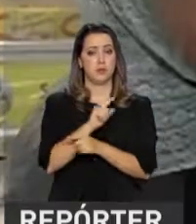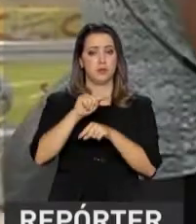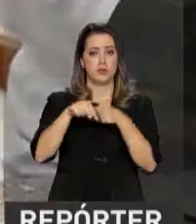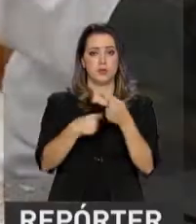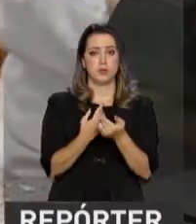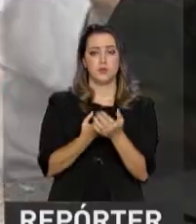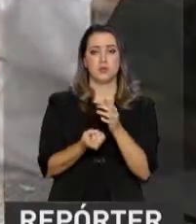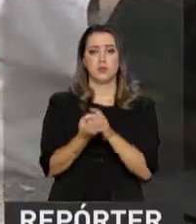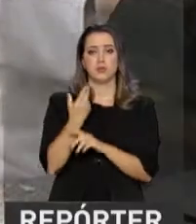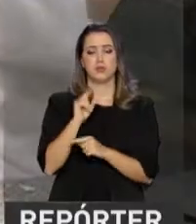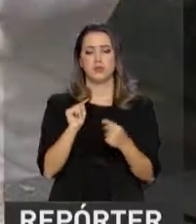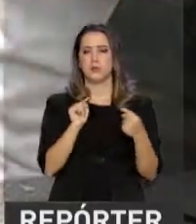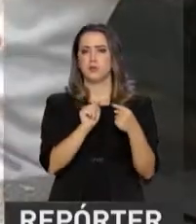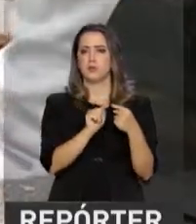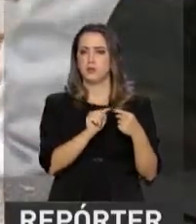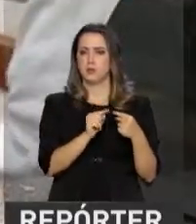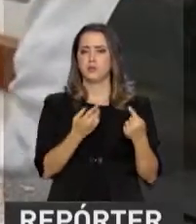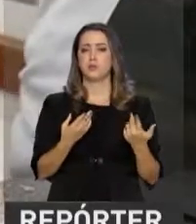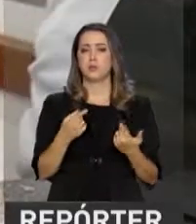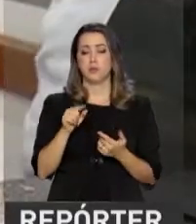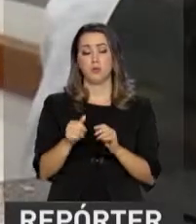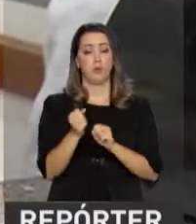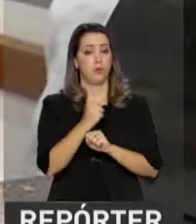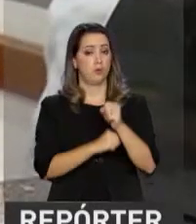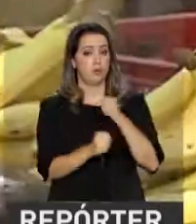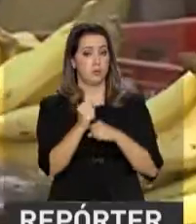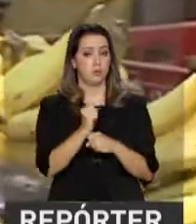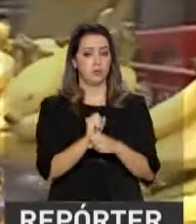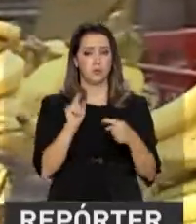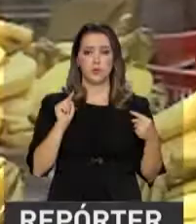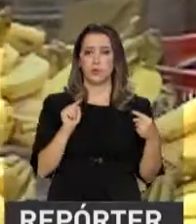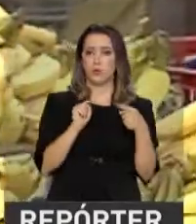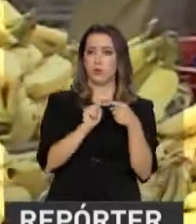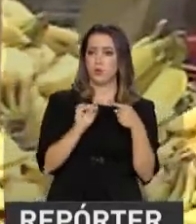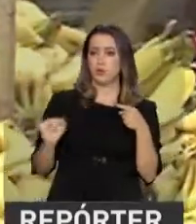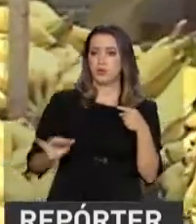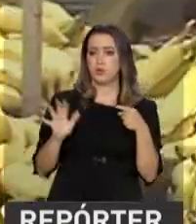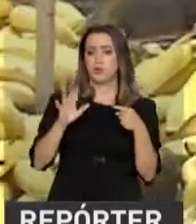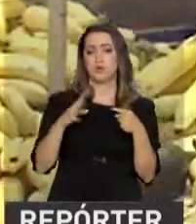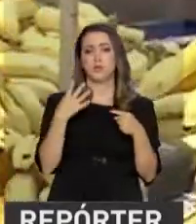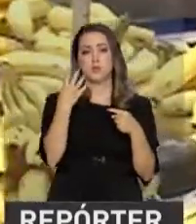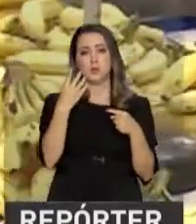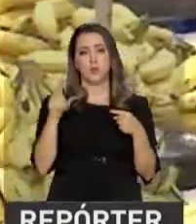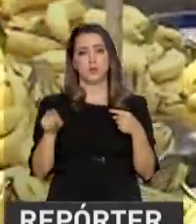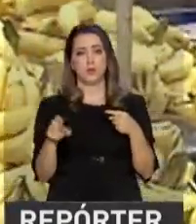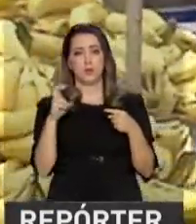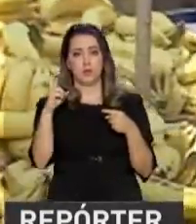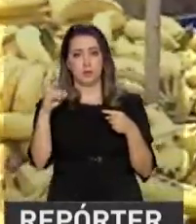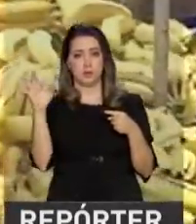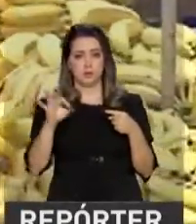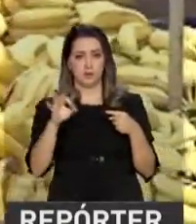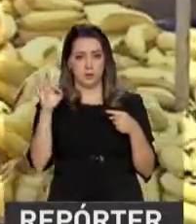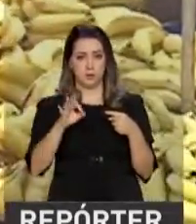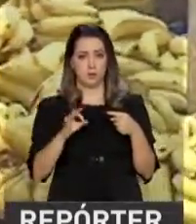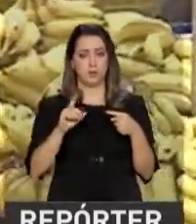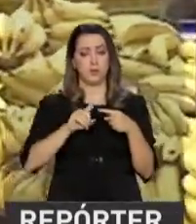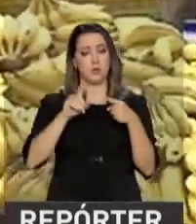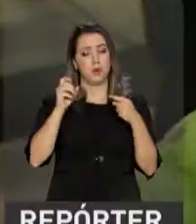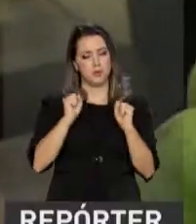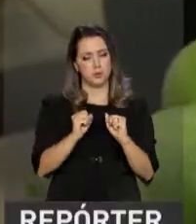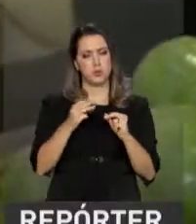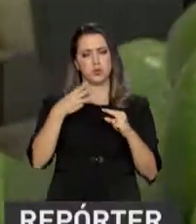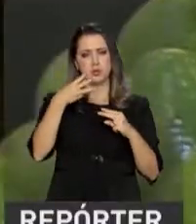desse sistema de metas. No ano passado, a meta de inflação era 4,5%, com uma tolerância entre 3%